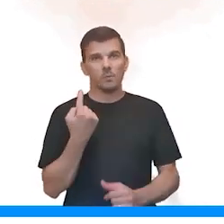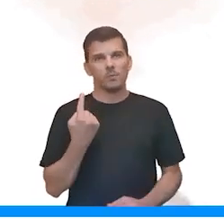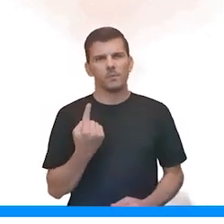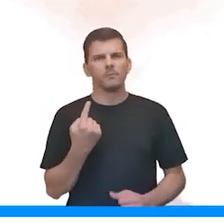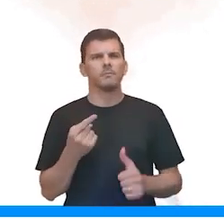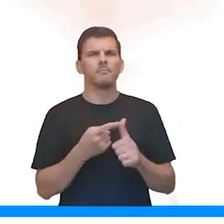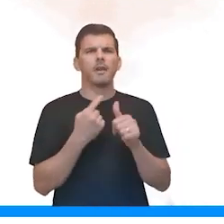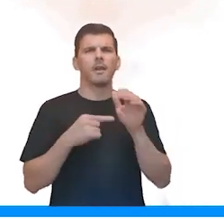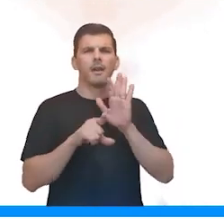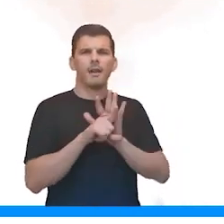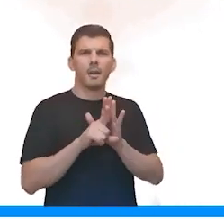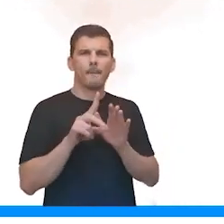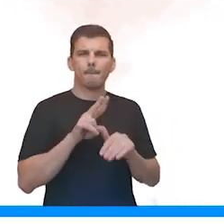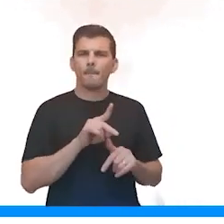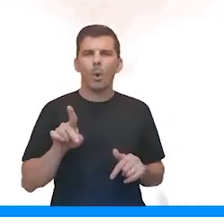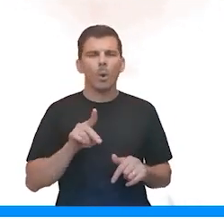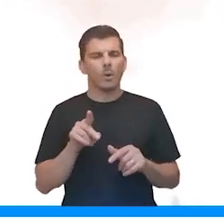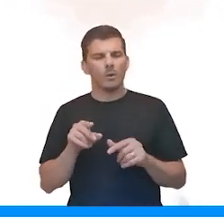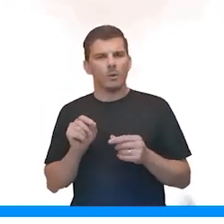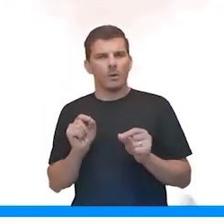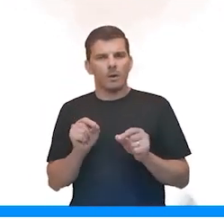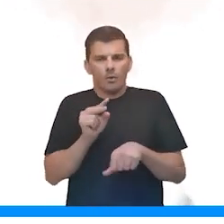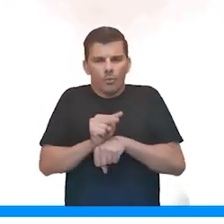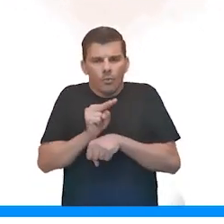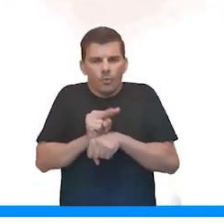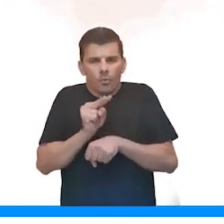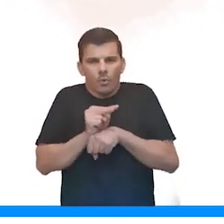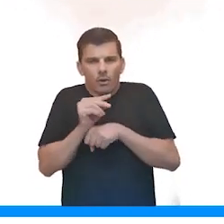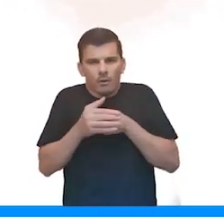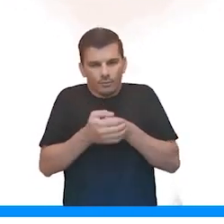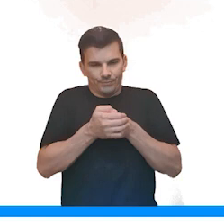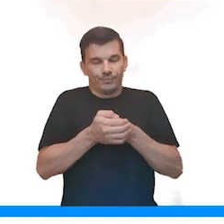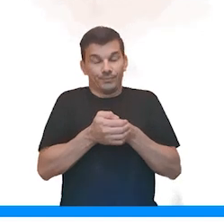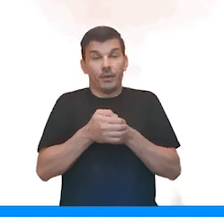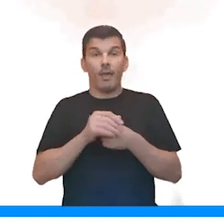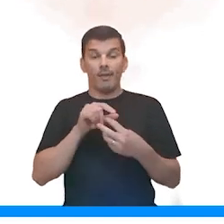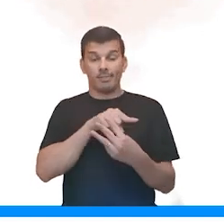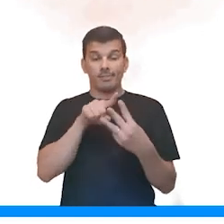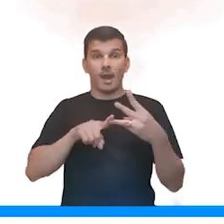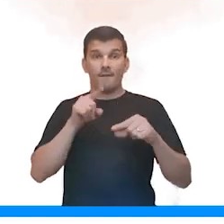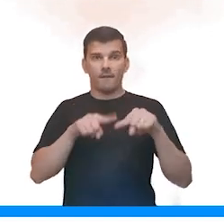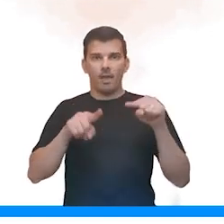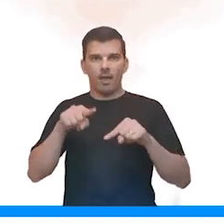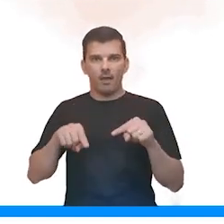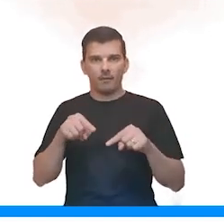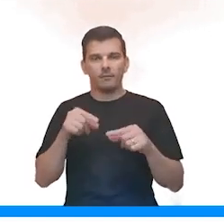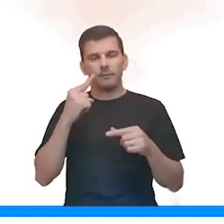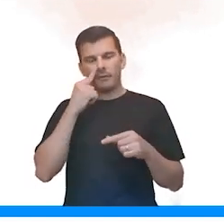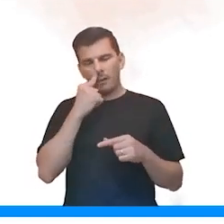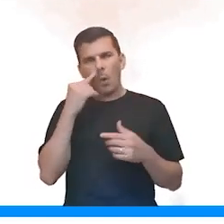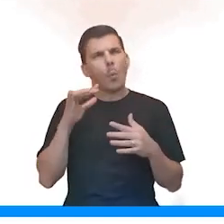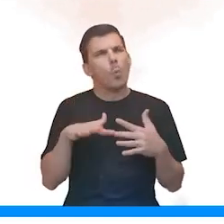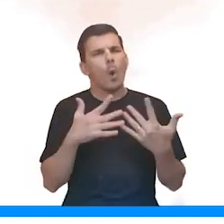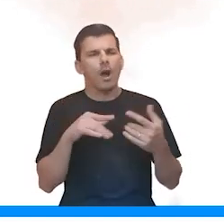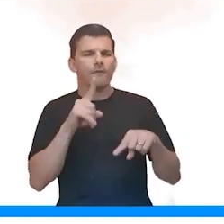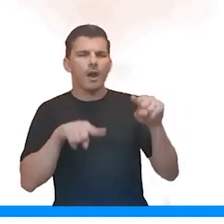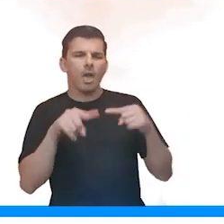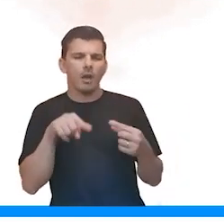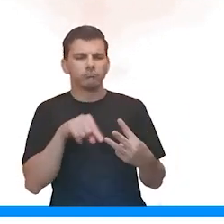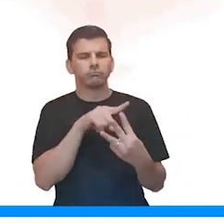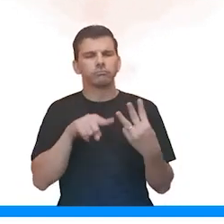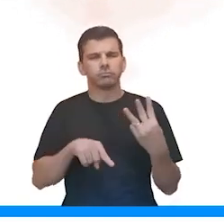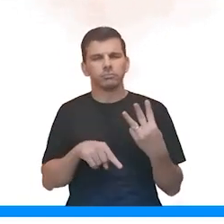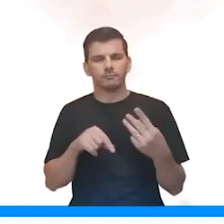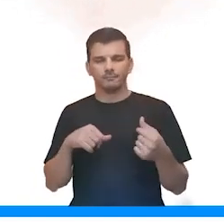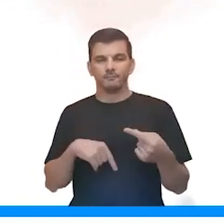nós vamos estudar uma. A primeira lei fala sobre a questão da conservação. Olha só que interessante, aqui são 3 variáveis envolvidas, tá,